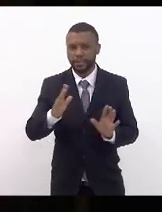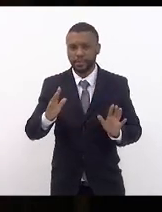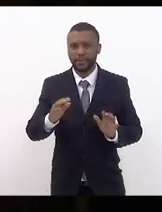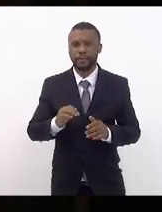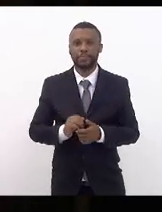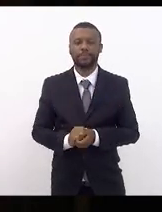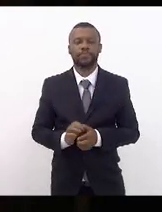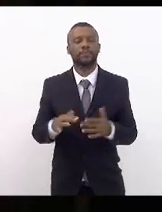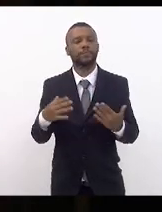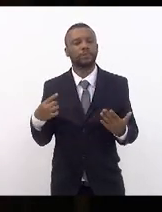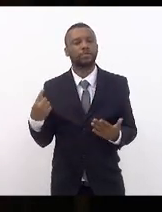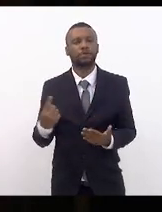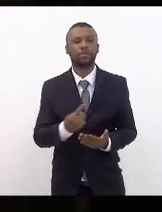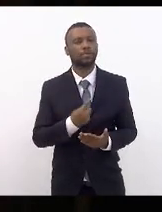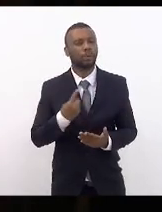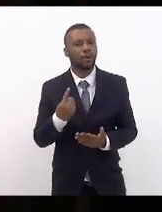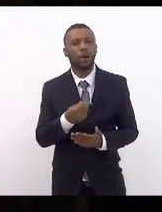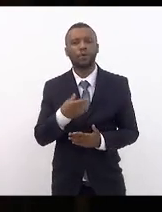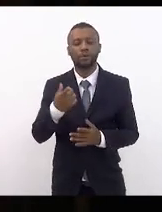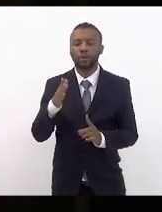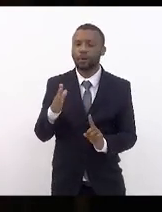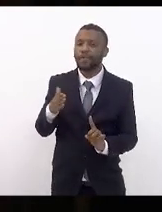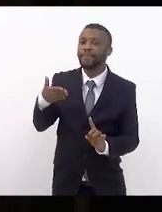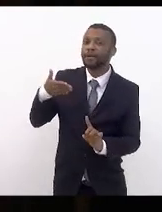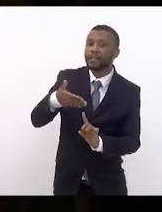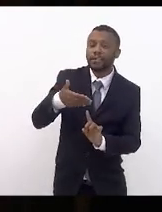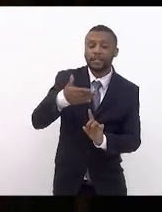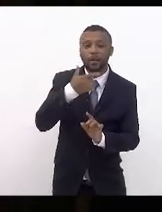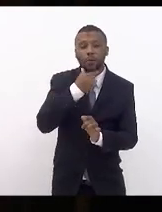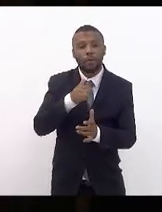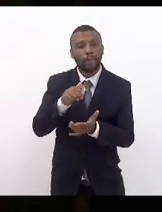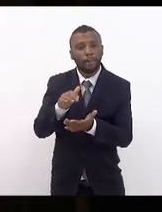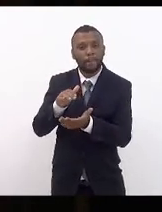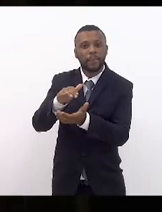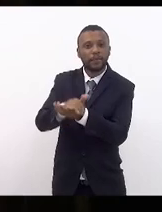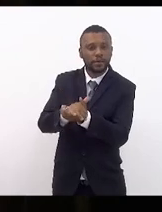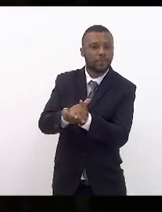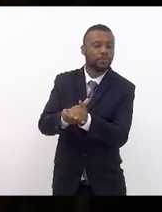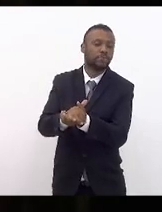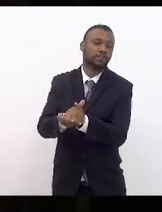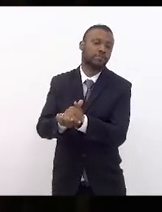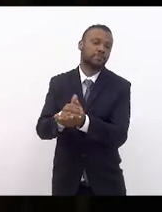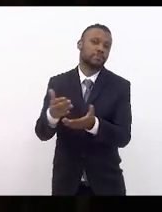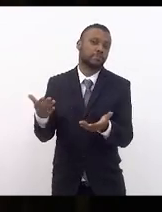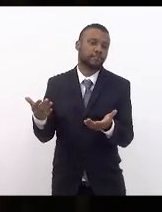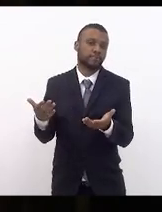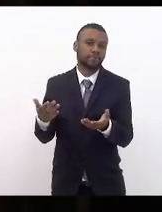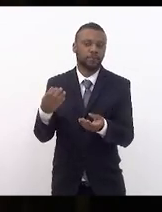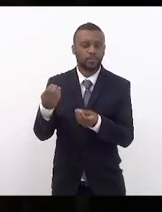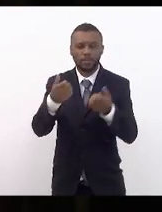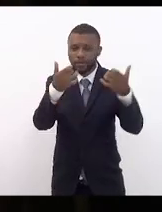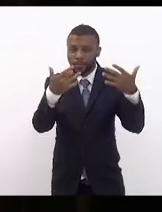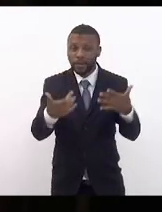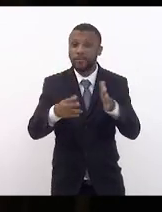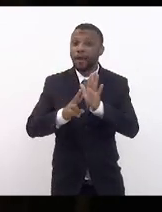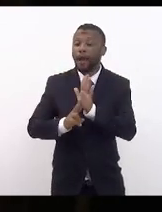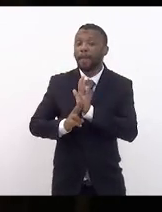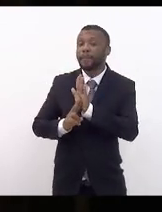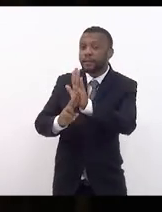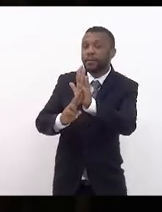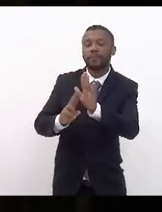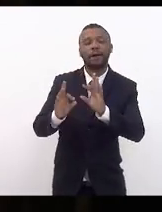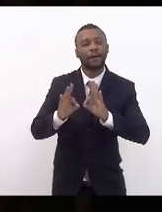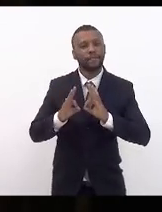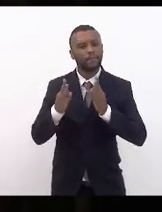Então, para nós, o exemplo como marido, e como eu estou falando em nome da família, eu